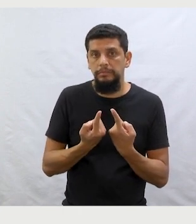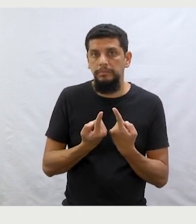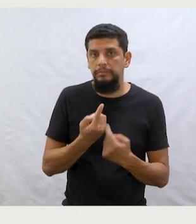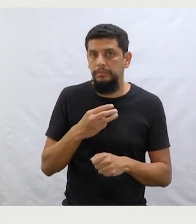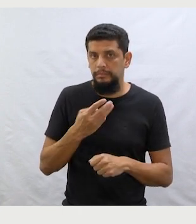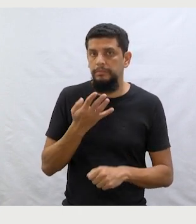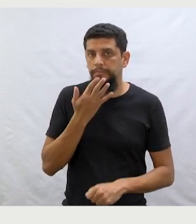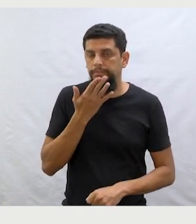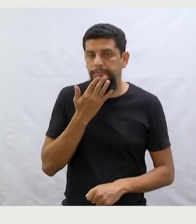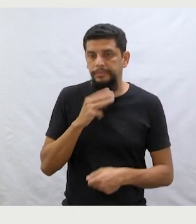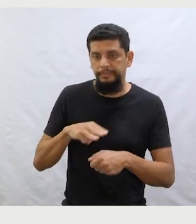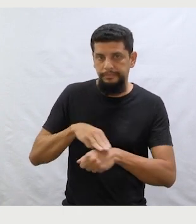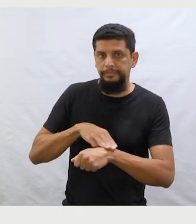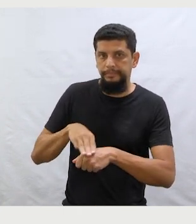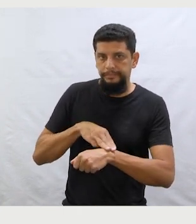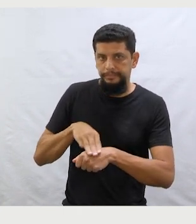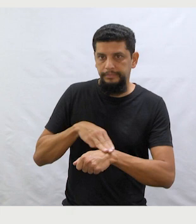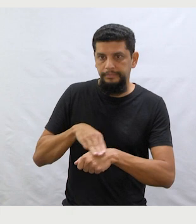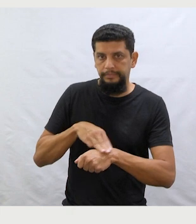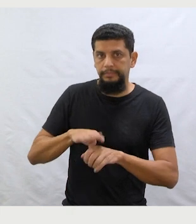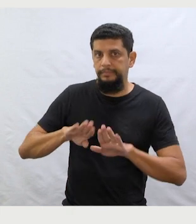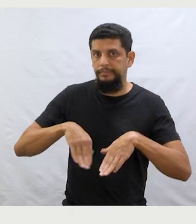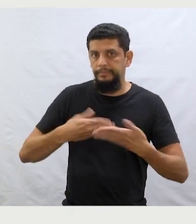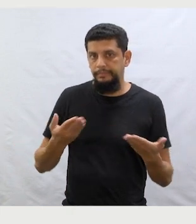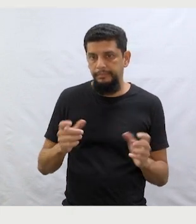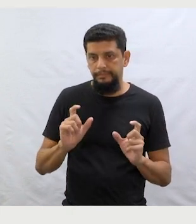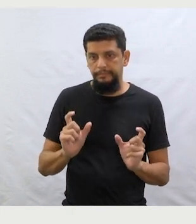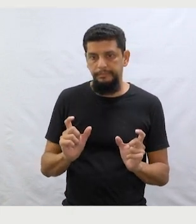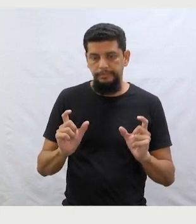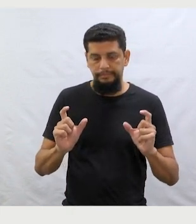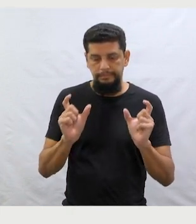cor marrom. Então,